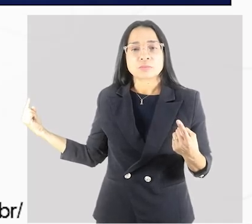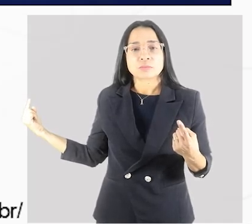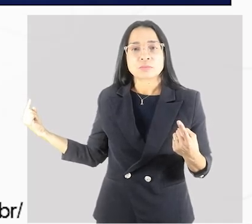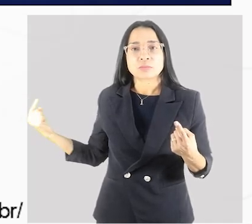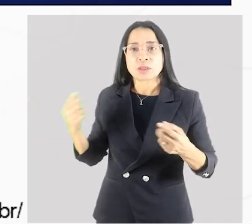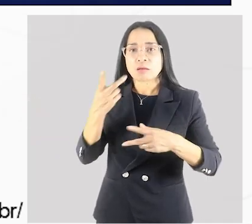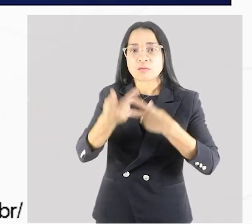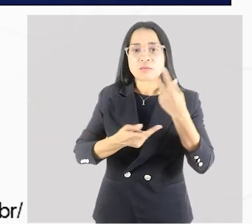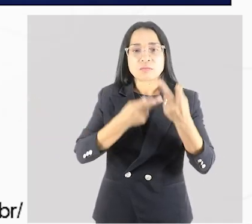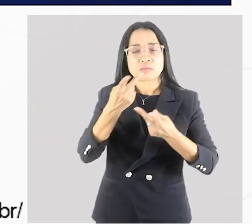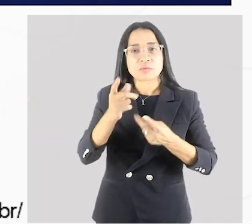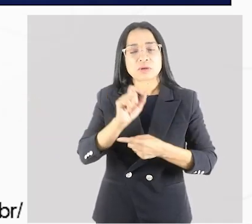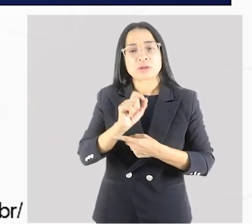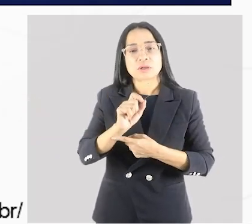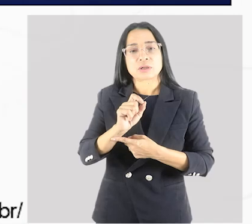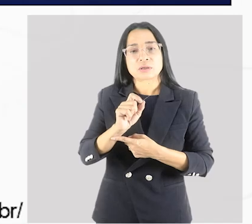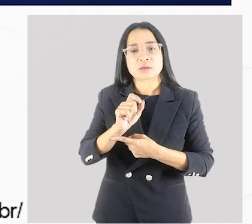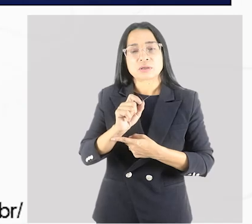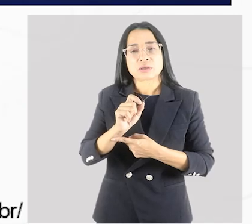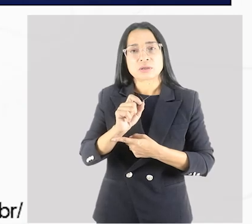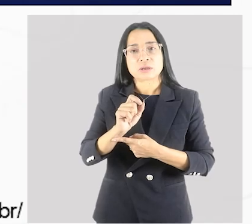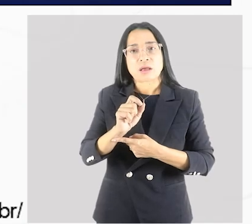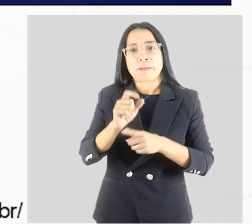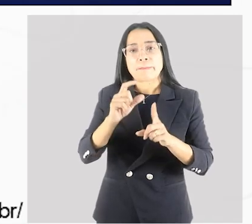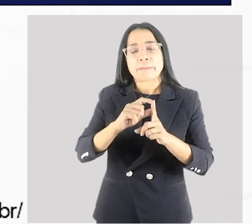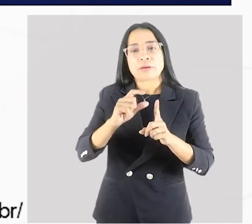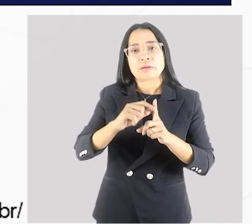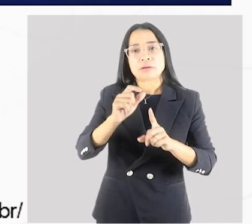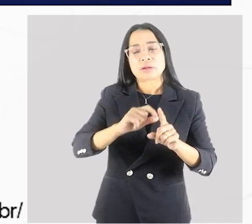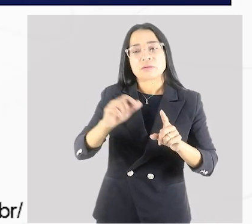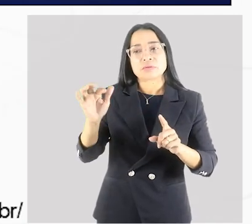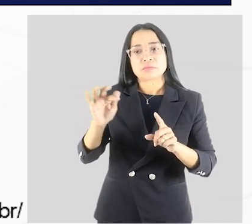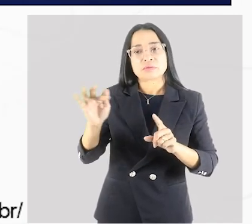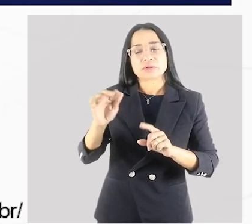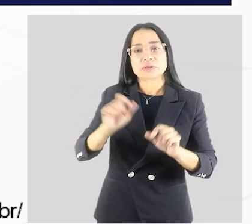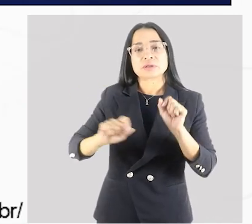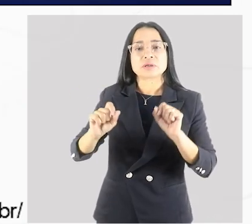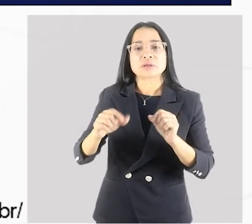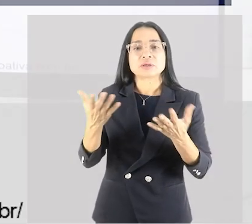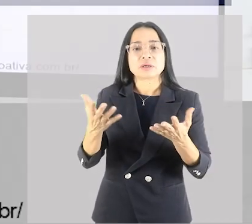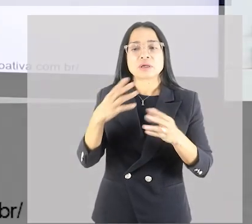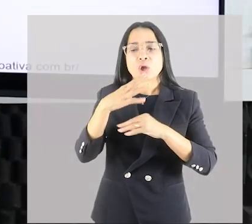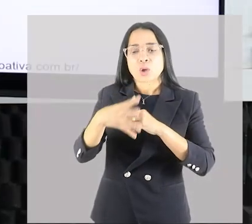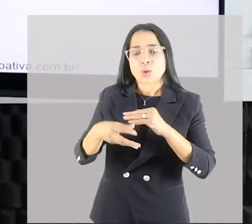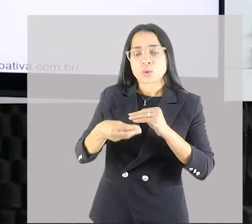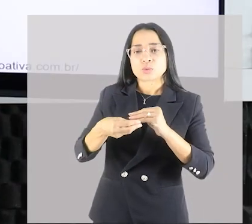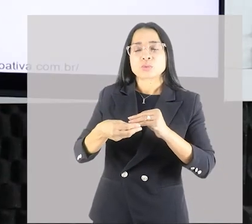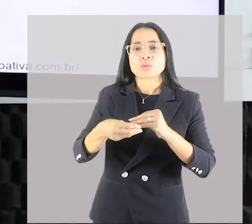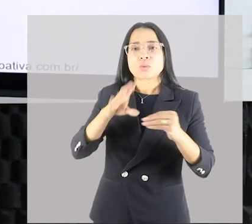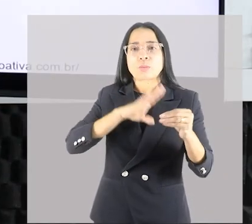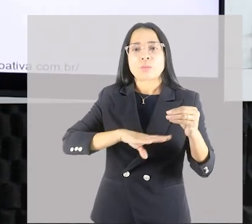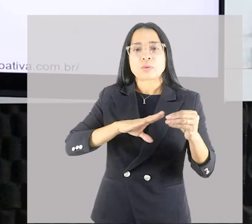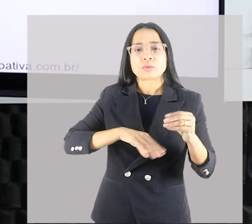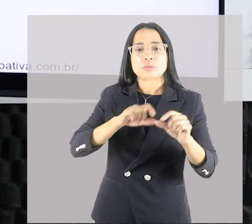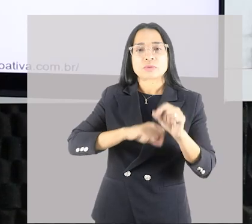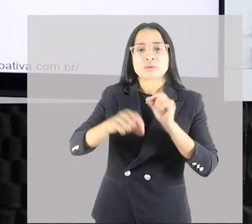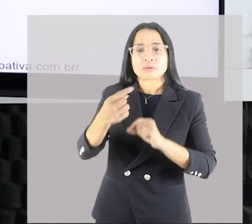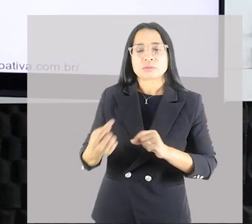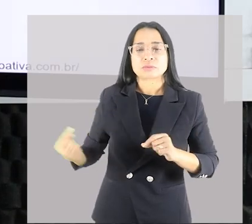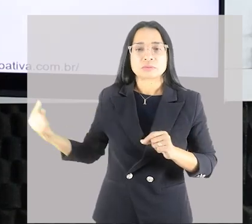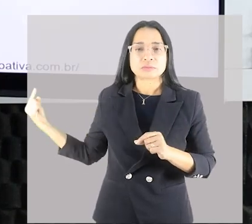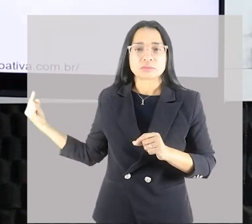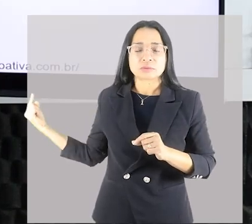ao falar a palavra em francês acaba levando para o português